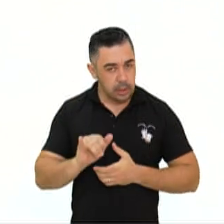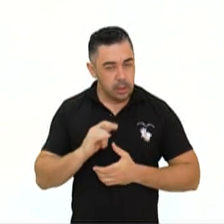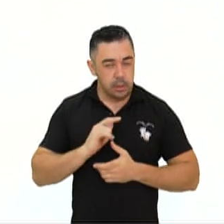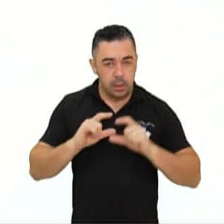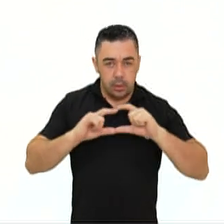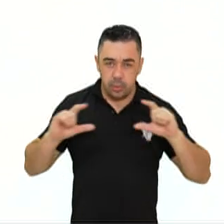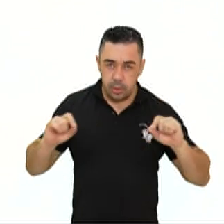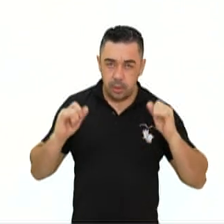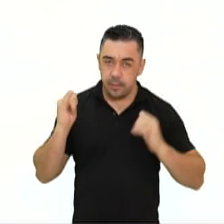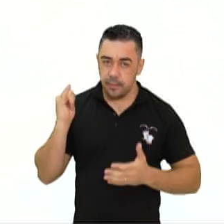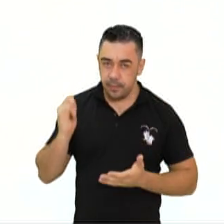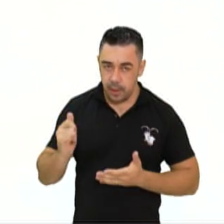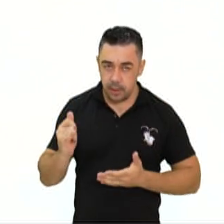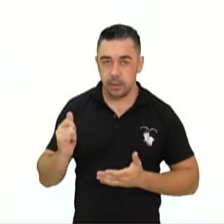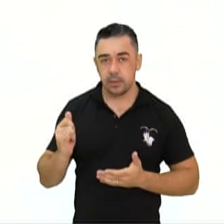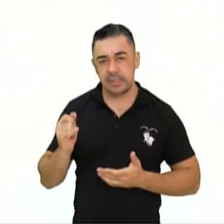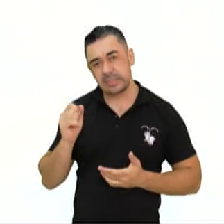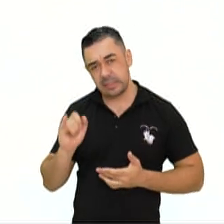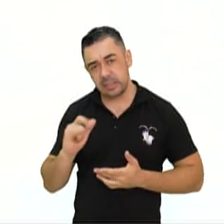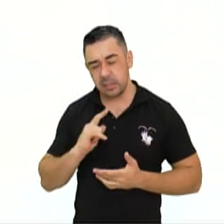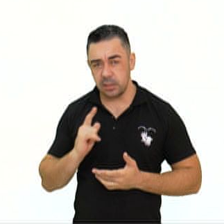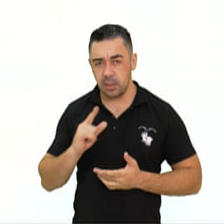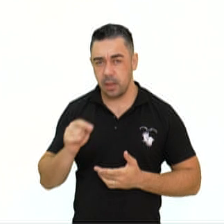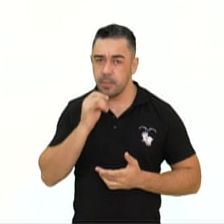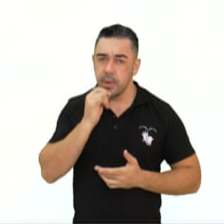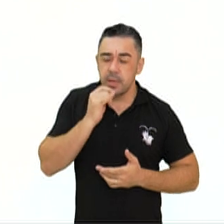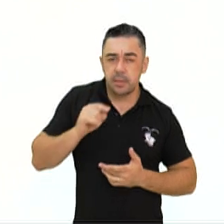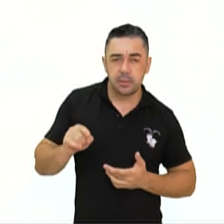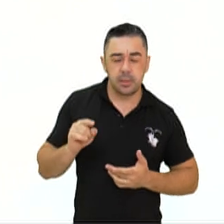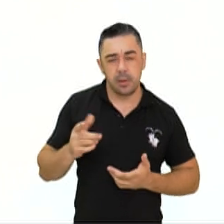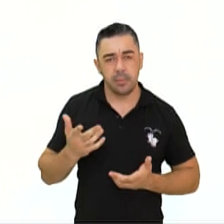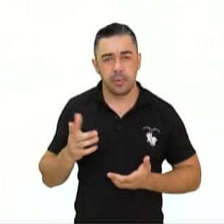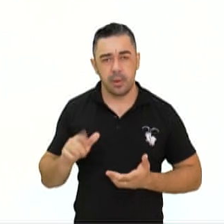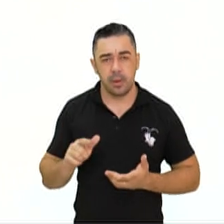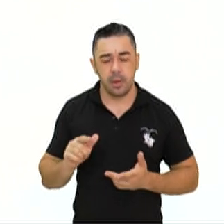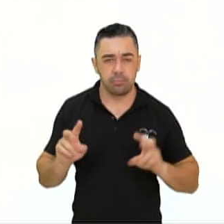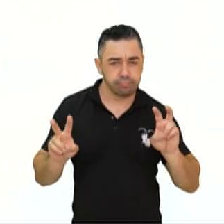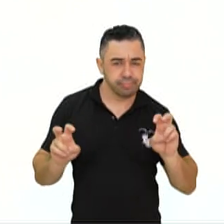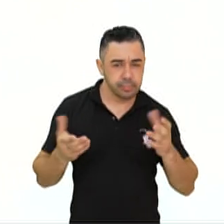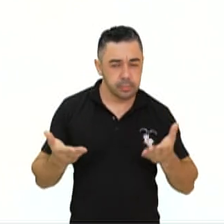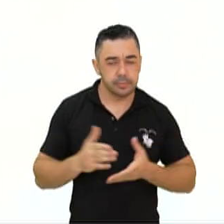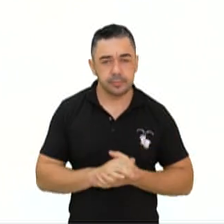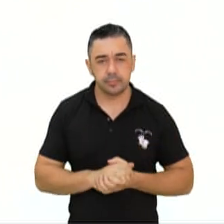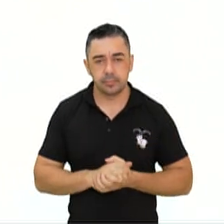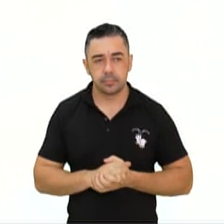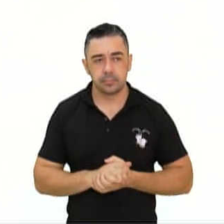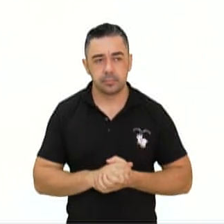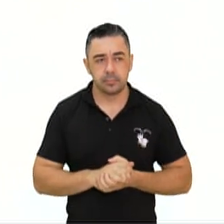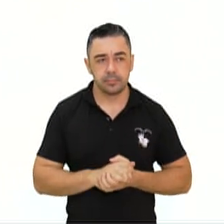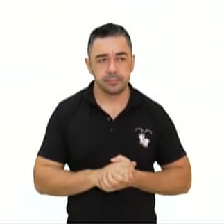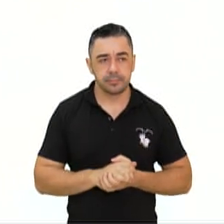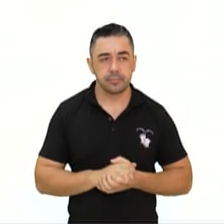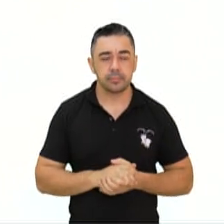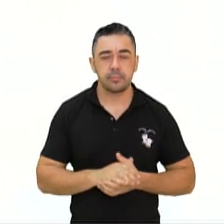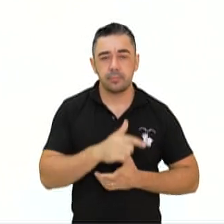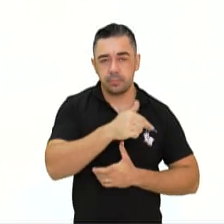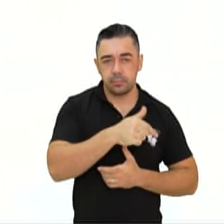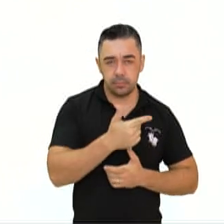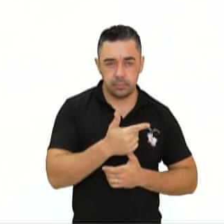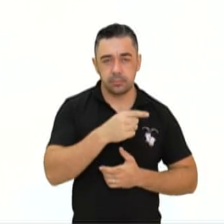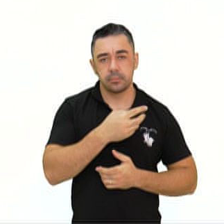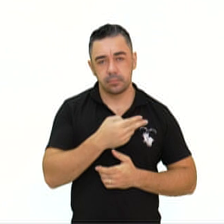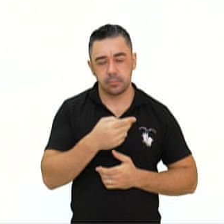indicando, se tem uma observação para você usar π igual a 3. Então, volume 72, π